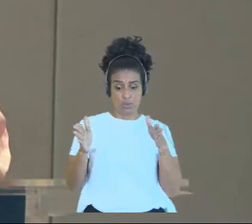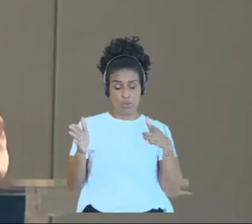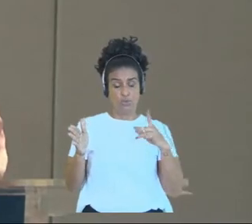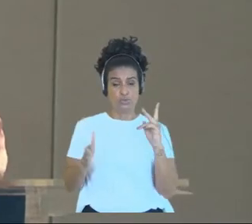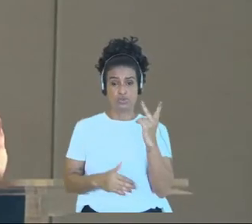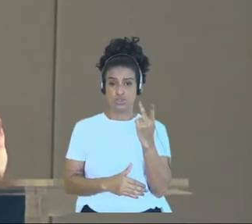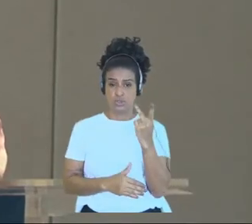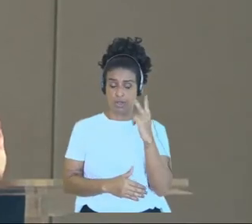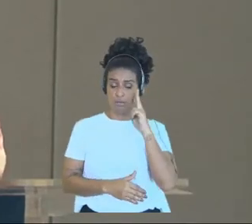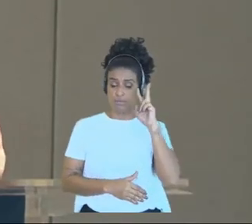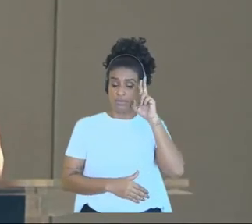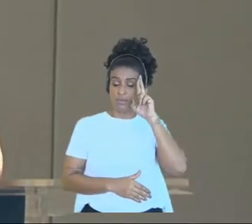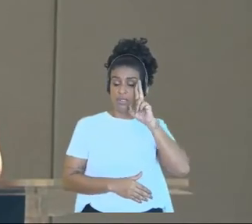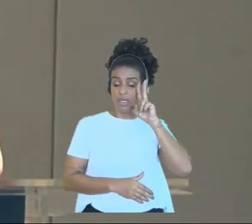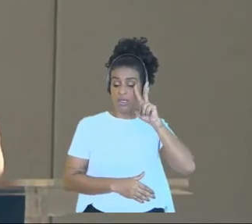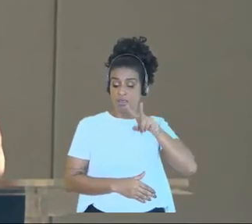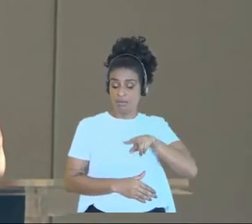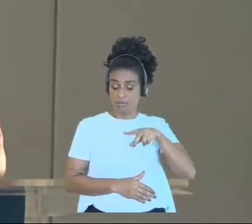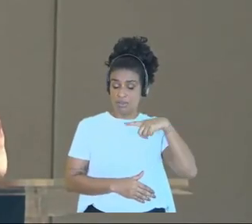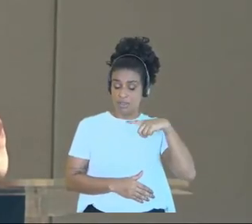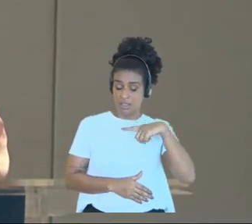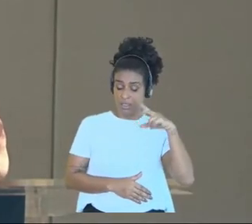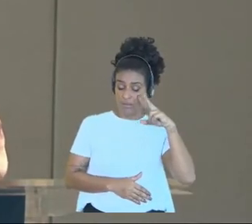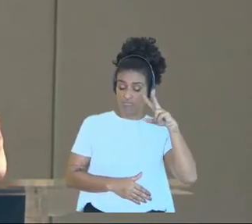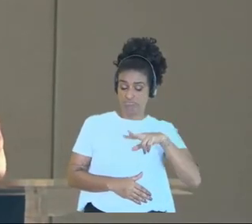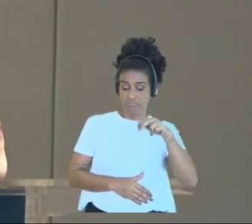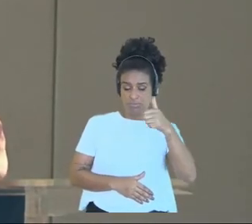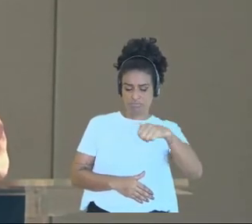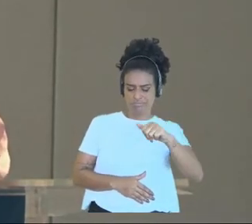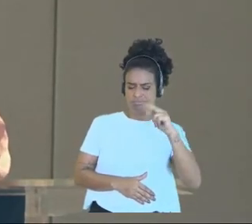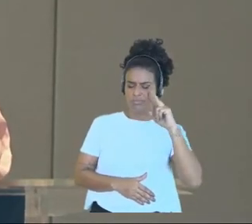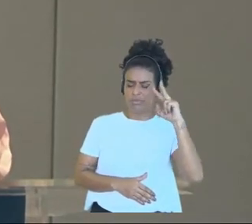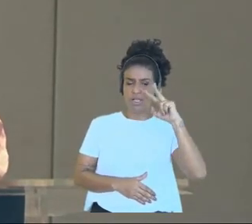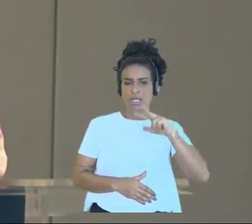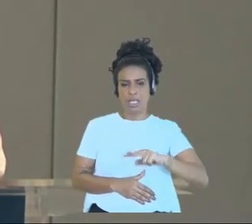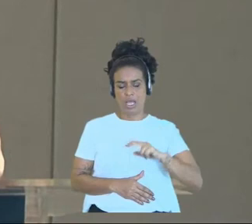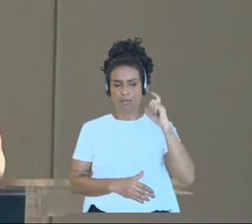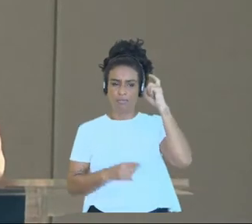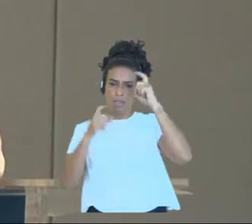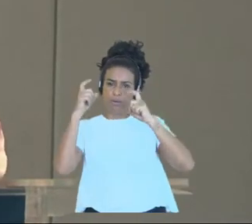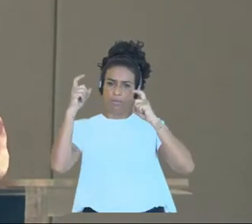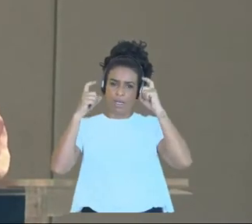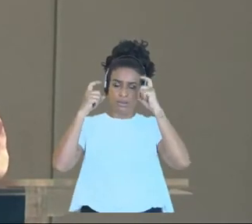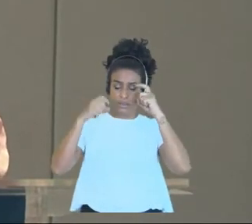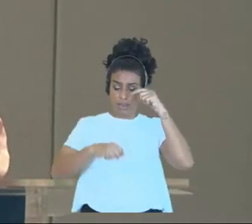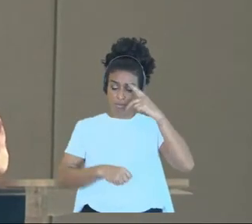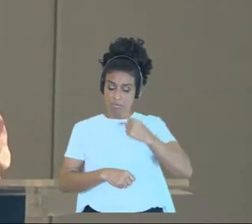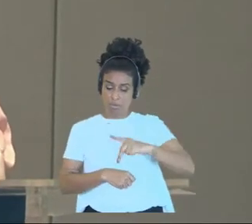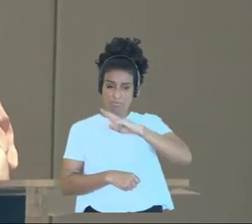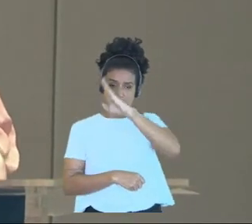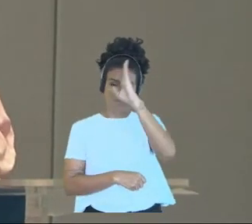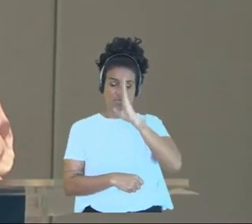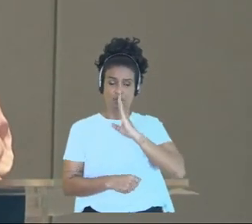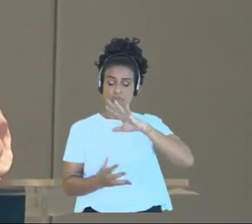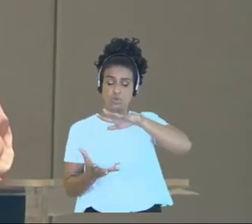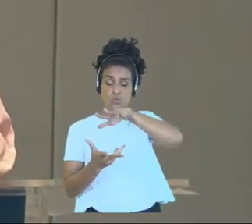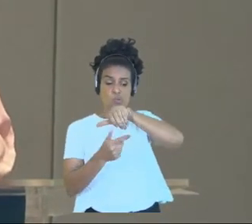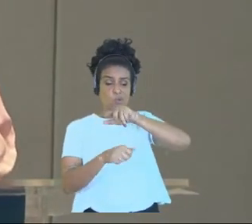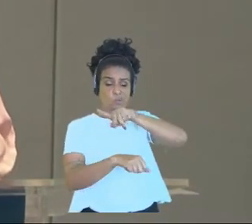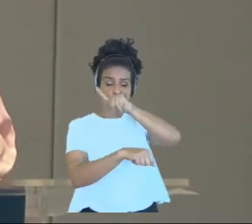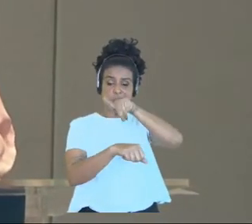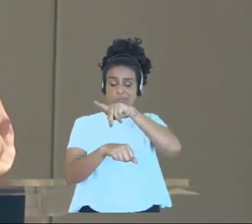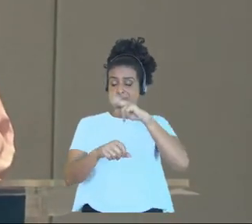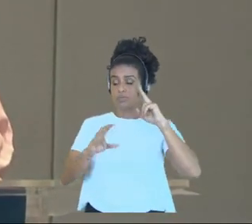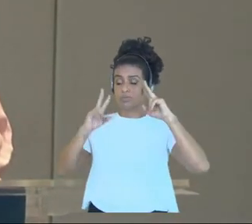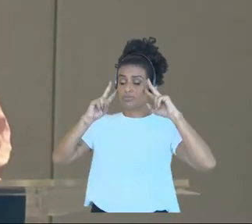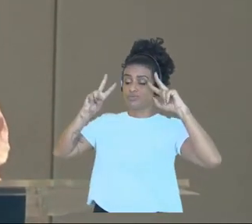sendo observado com grande entusiasmo e preocupação, não só aqui no Brasil, mas também no mundo, porque